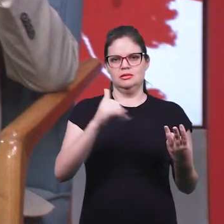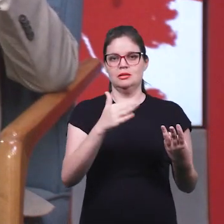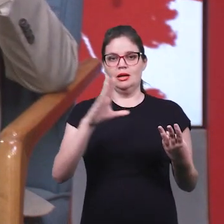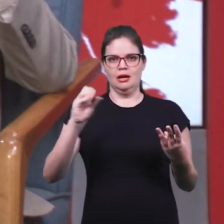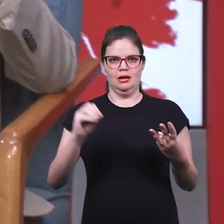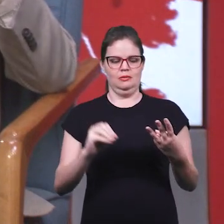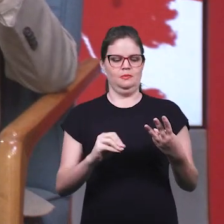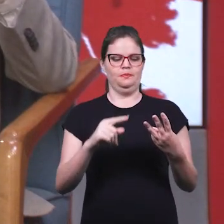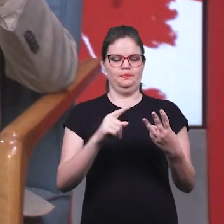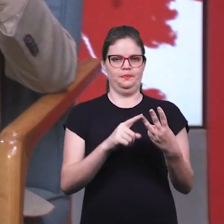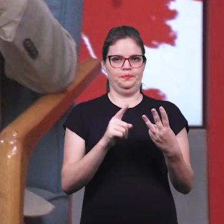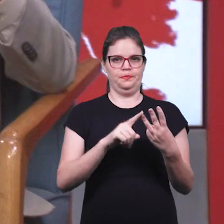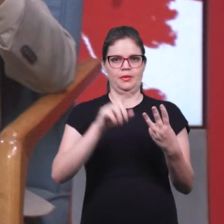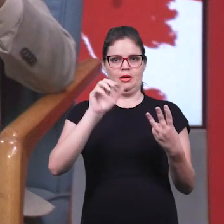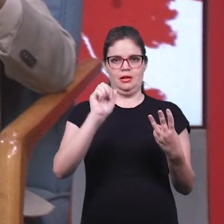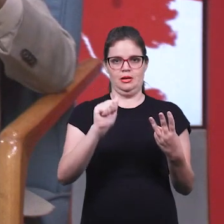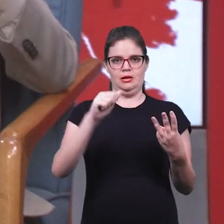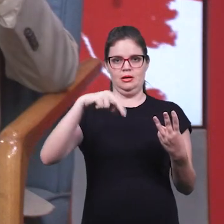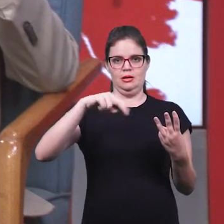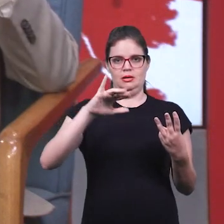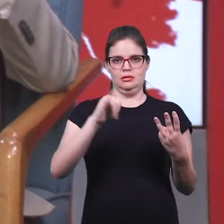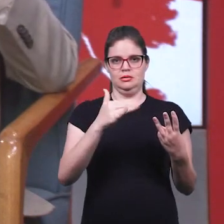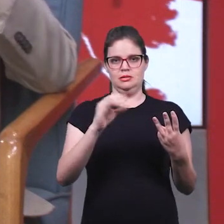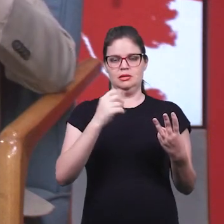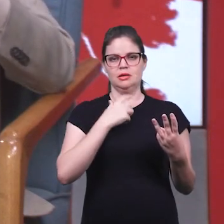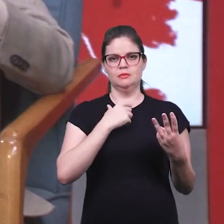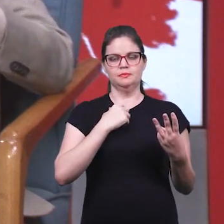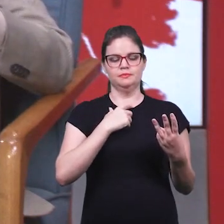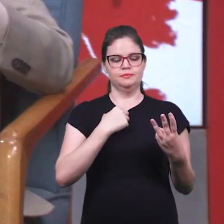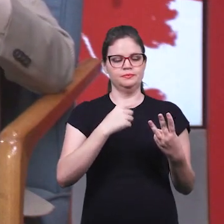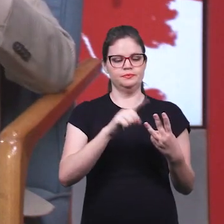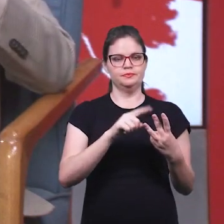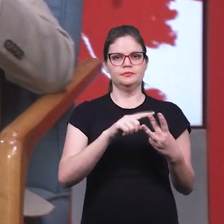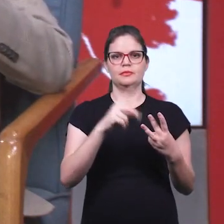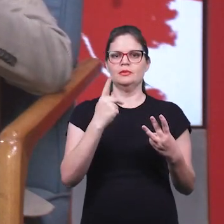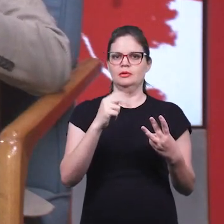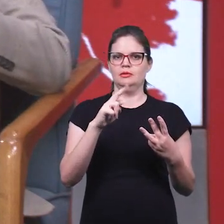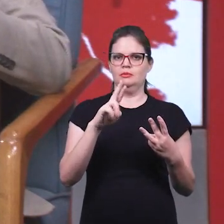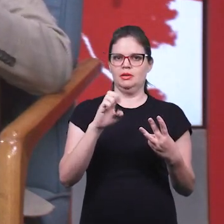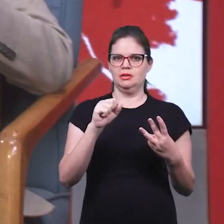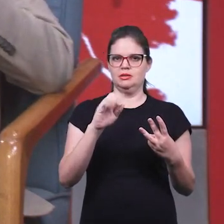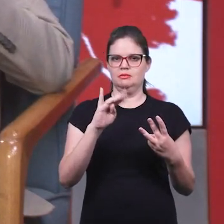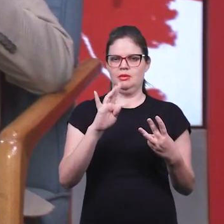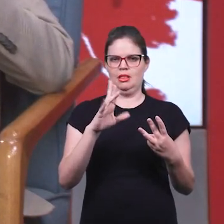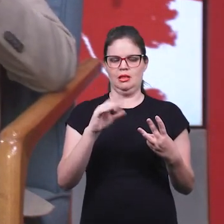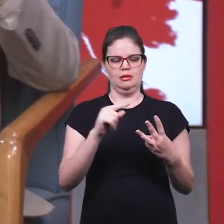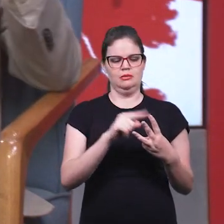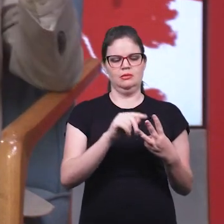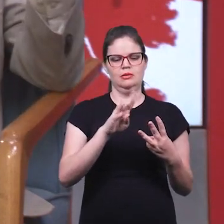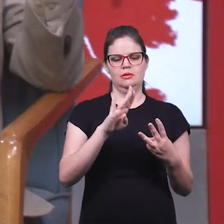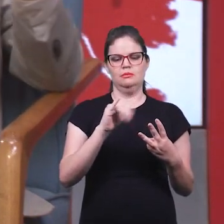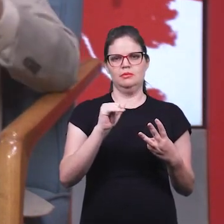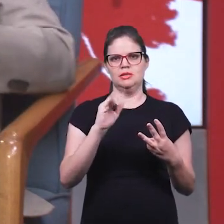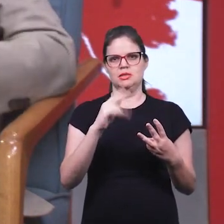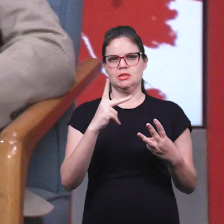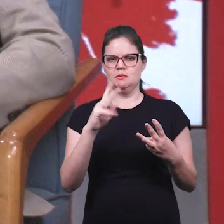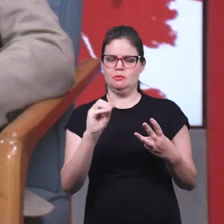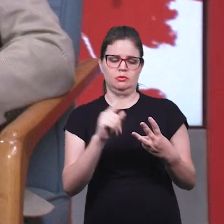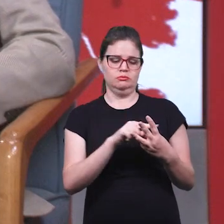da igreja. A figura do ancião, a figura do presbítero e a figura do bispo. Muitas